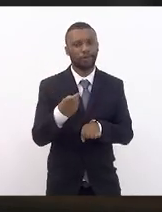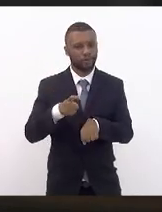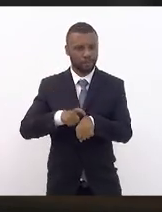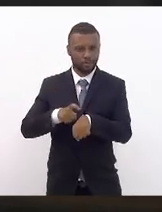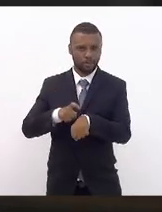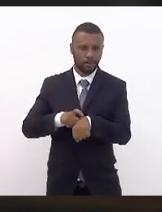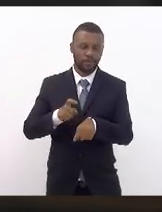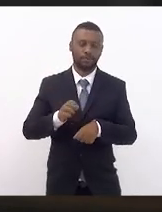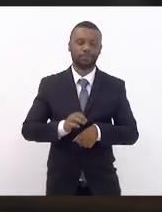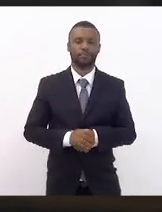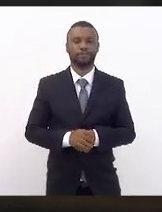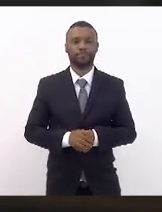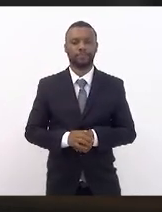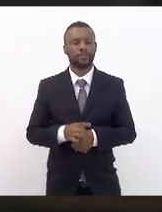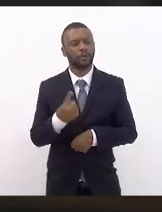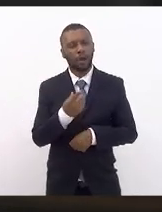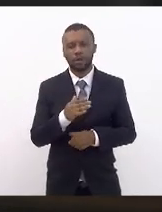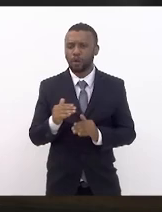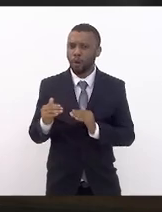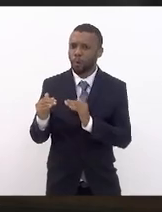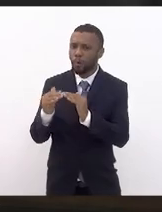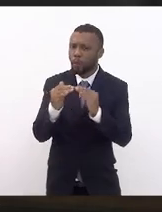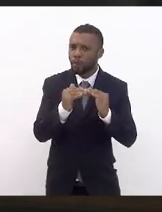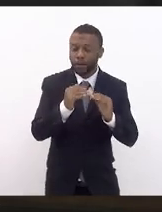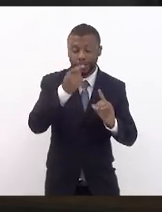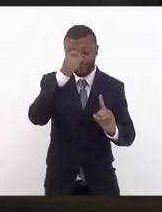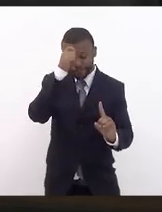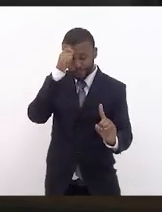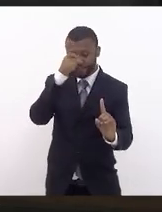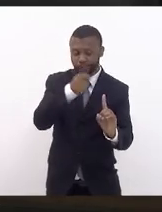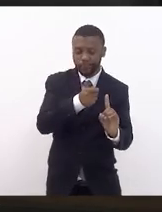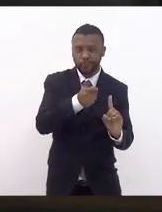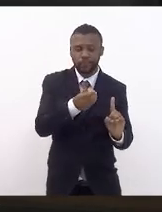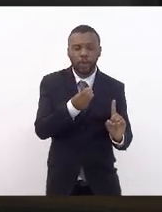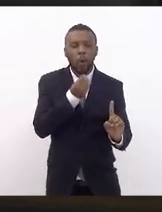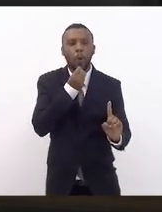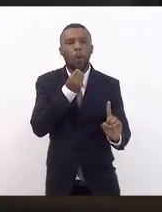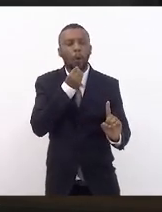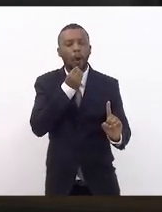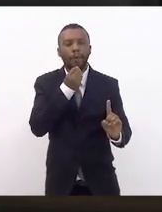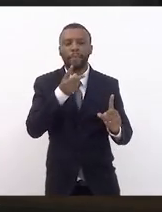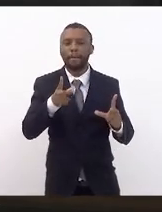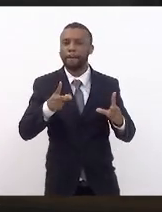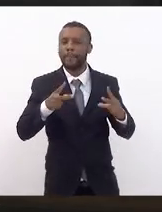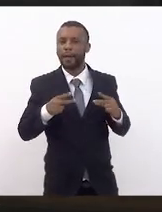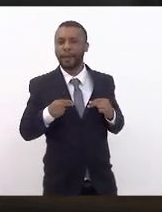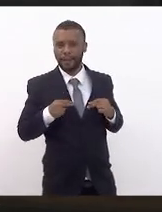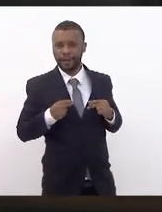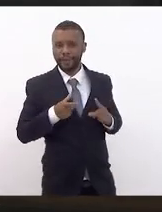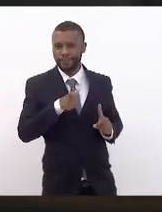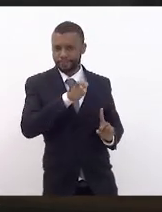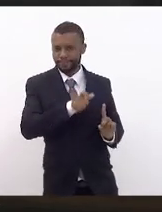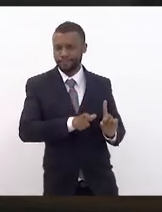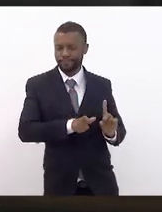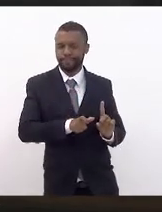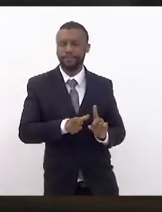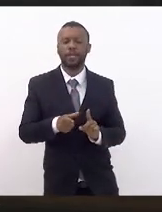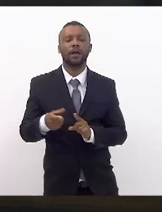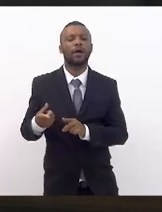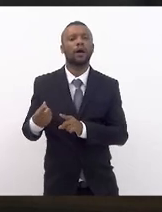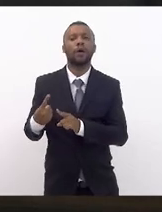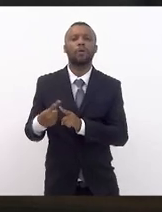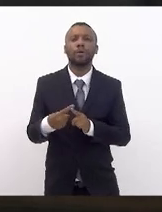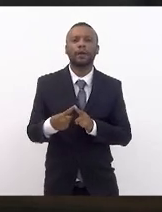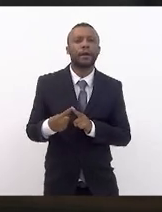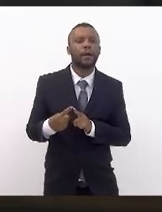Concordamos ser esta homenagem mais do que oportuna e merecida, pois, de fato, o